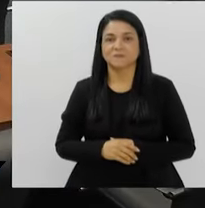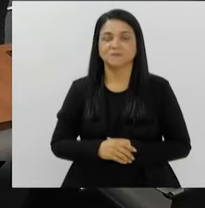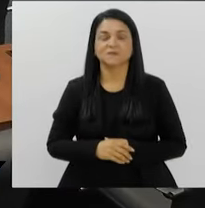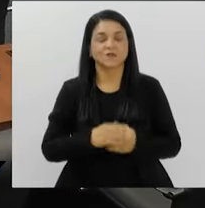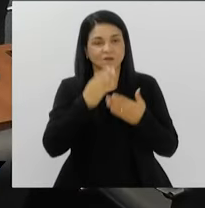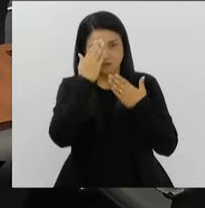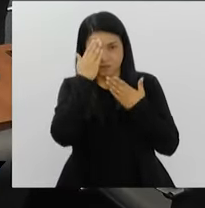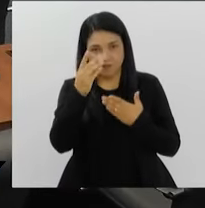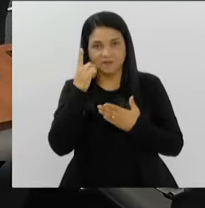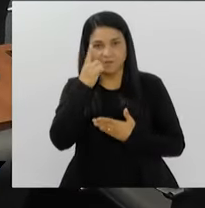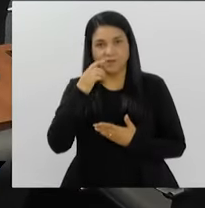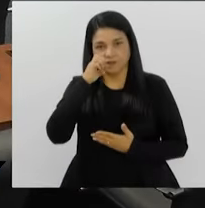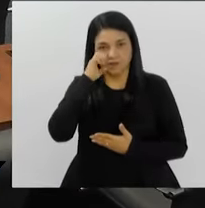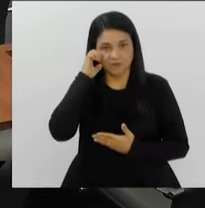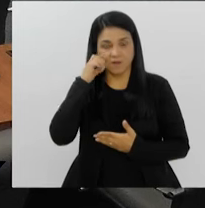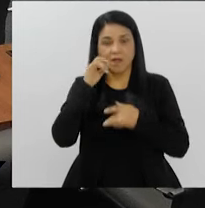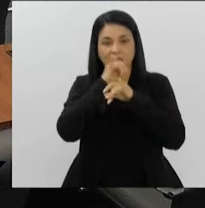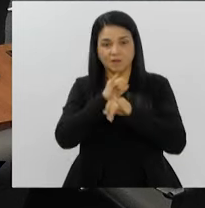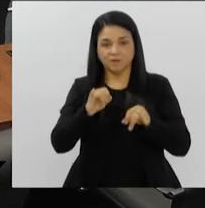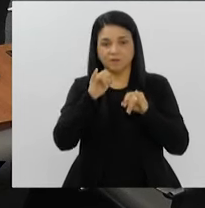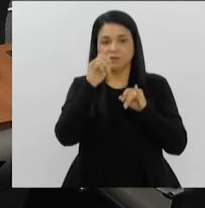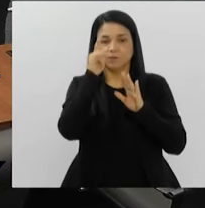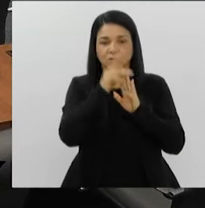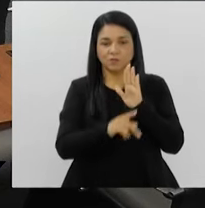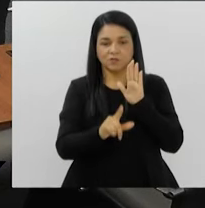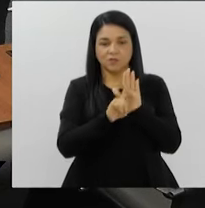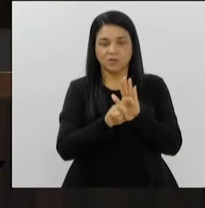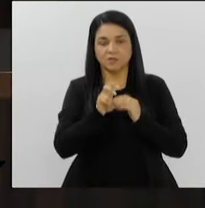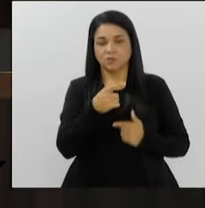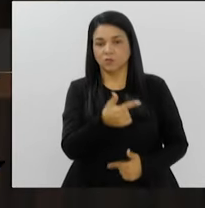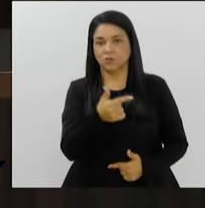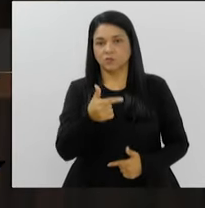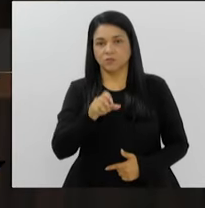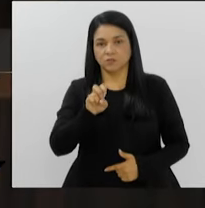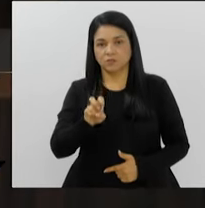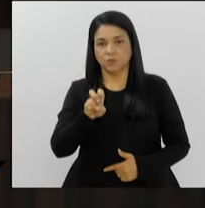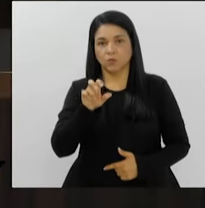Obrigado, deputada Érica. Anuncio projeto de lei número